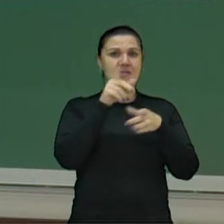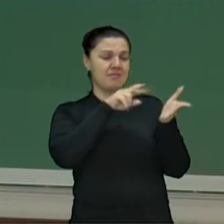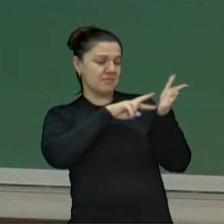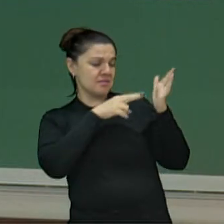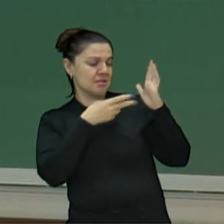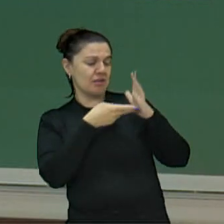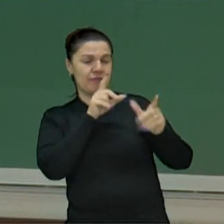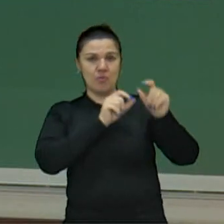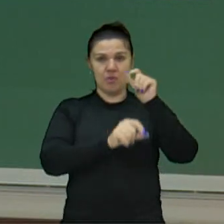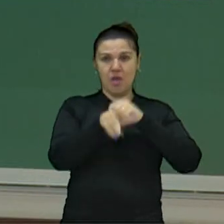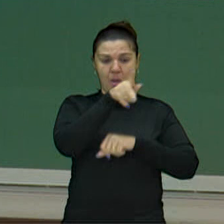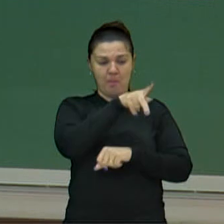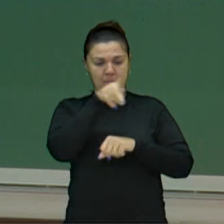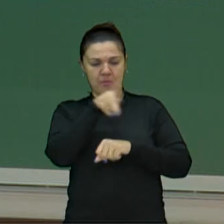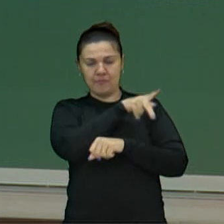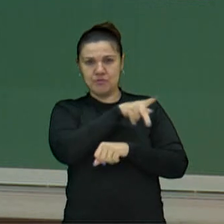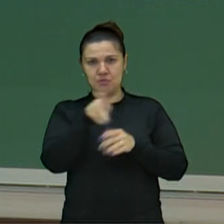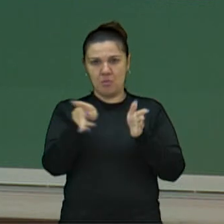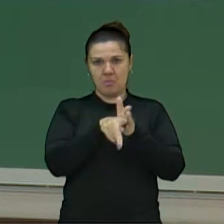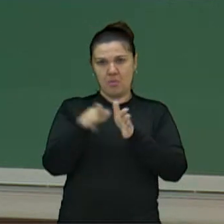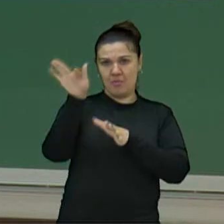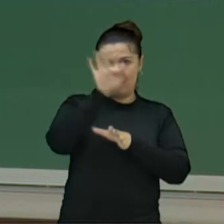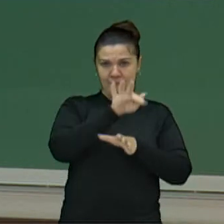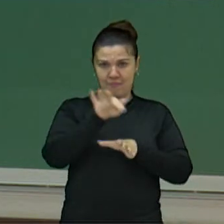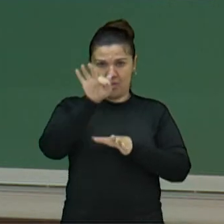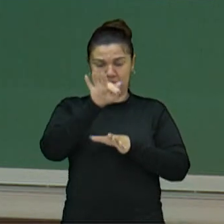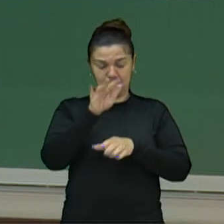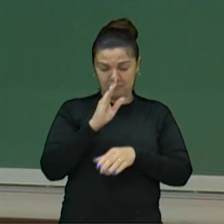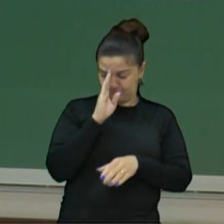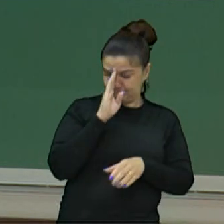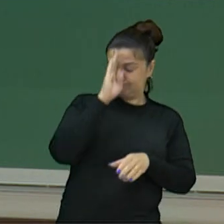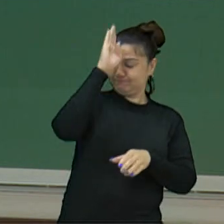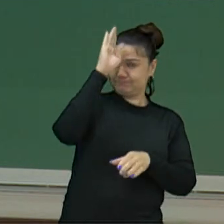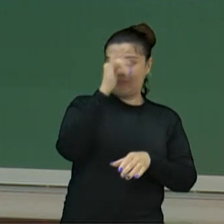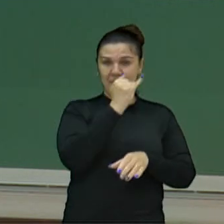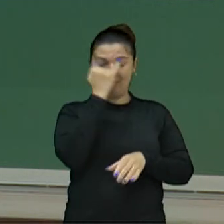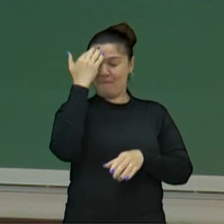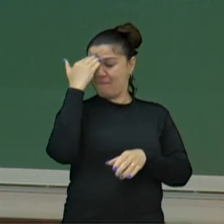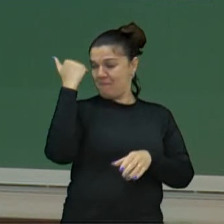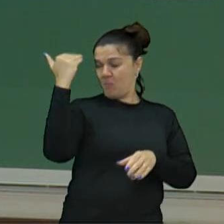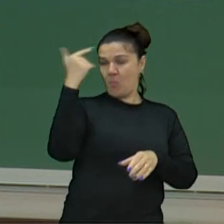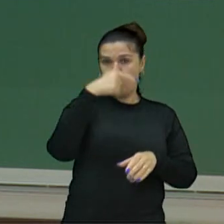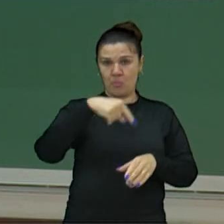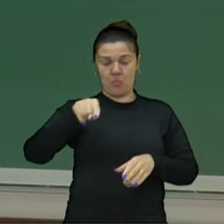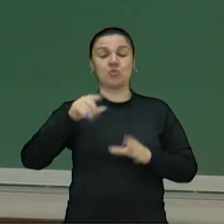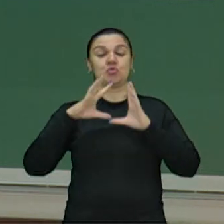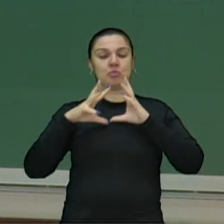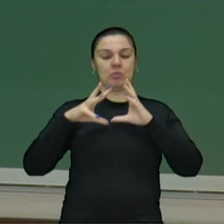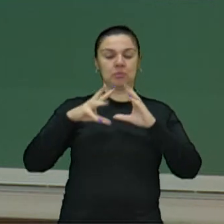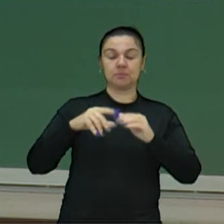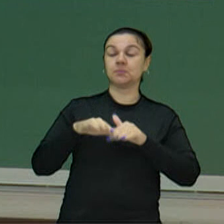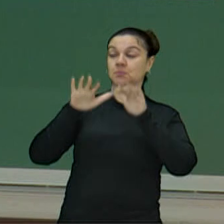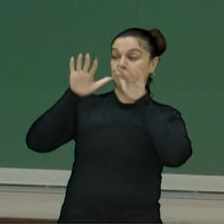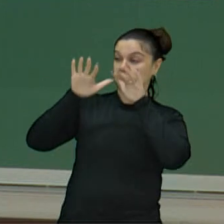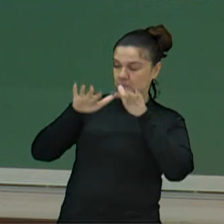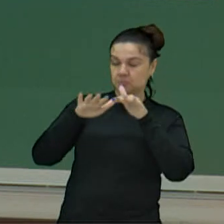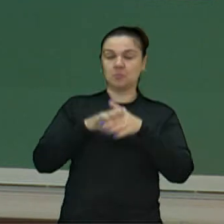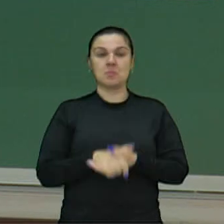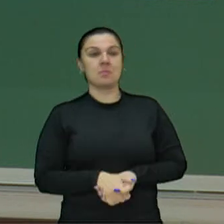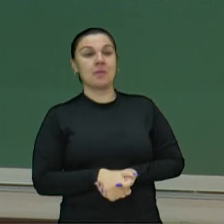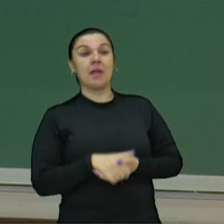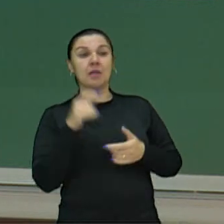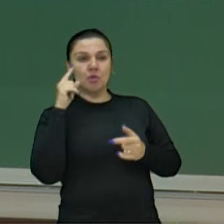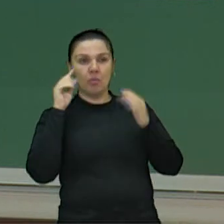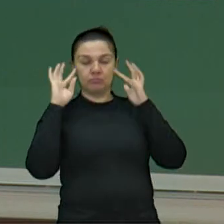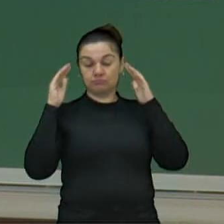ele alcança uma posição fixa e de muito prestígio na universidade. Em segundo lugar, prestem atenção no título da